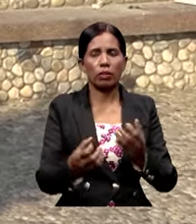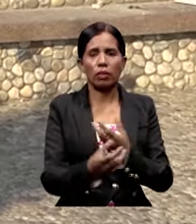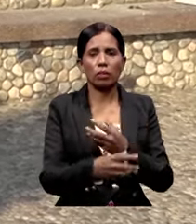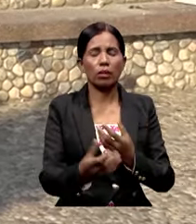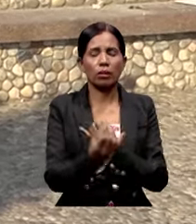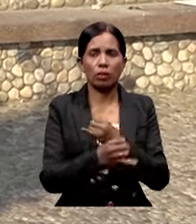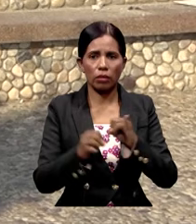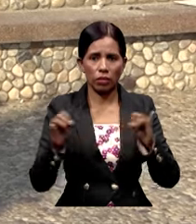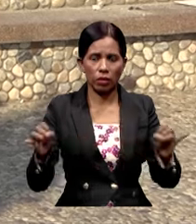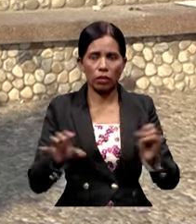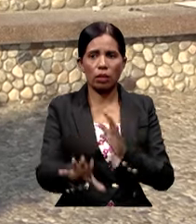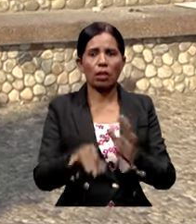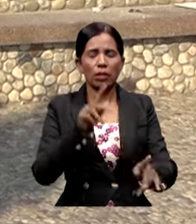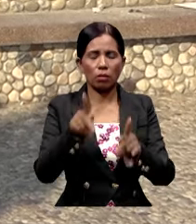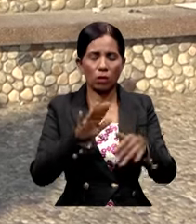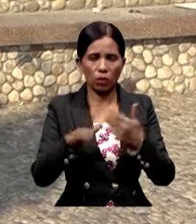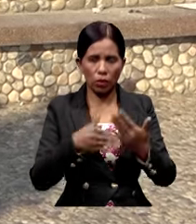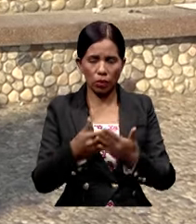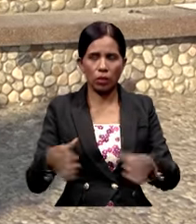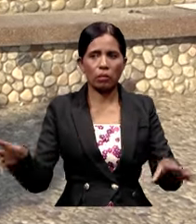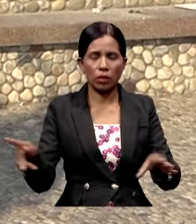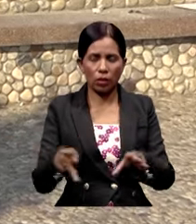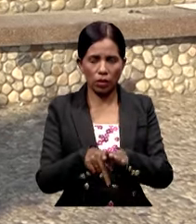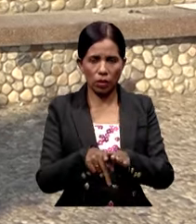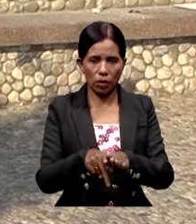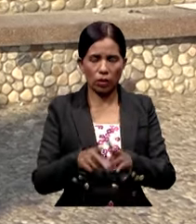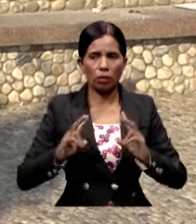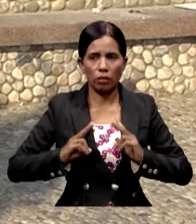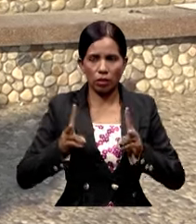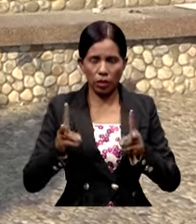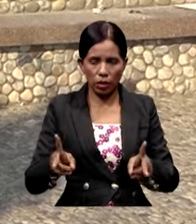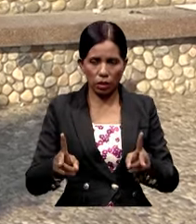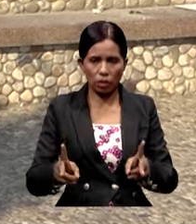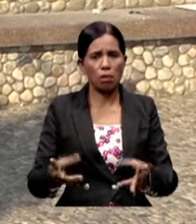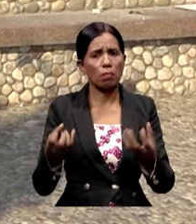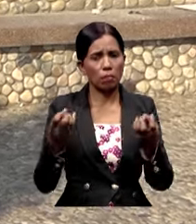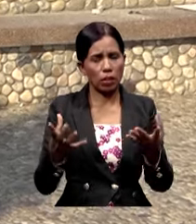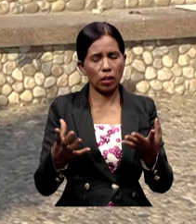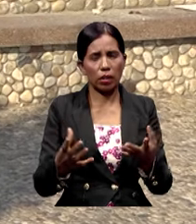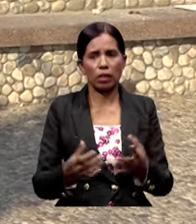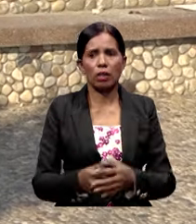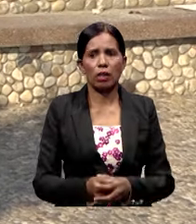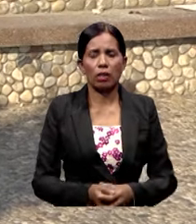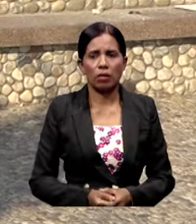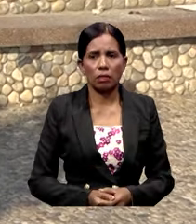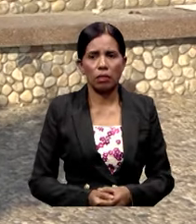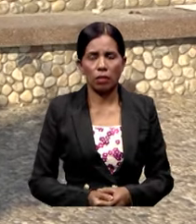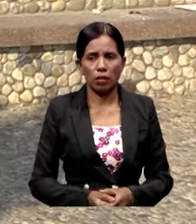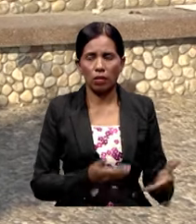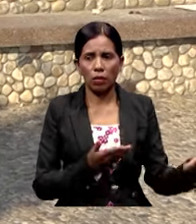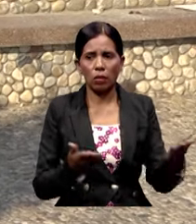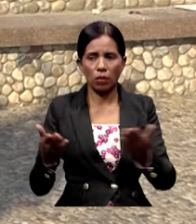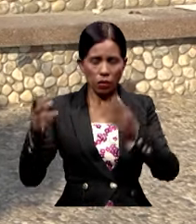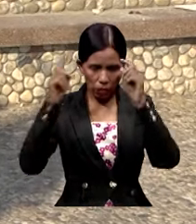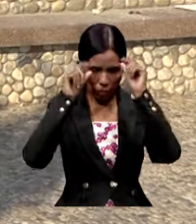ema hotu ninia participação. Heroi no heroina lubu kida. Maka lori